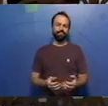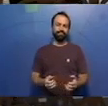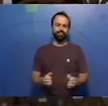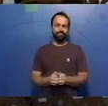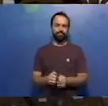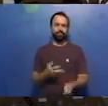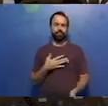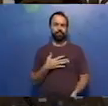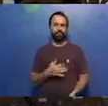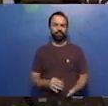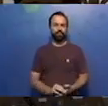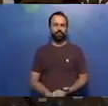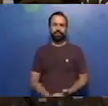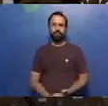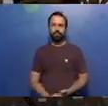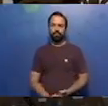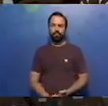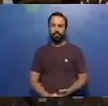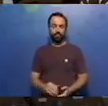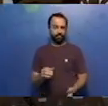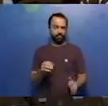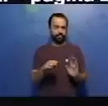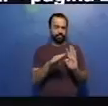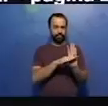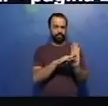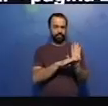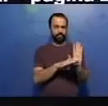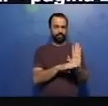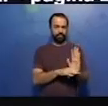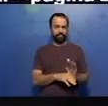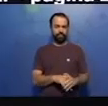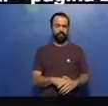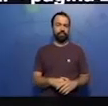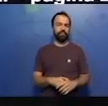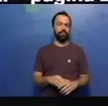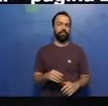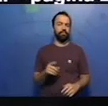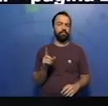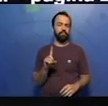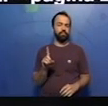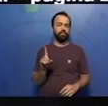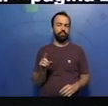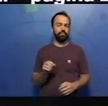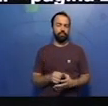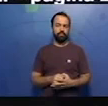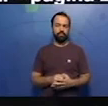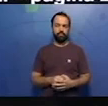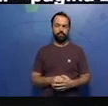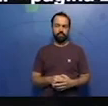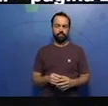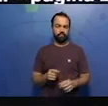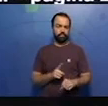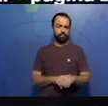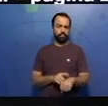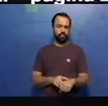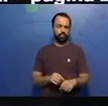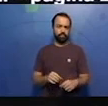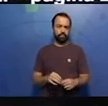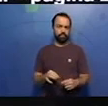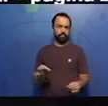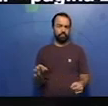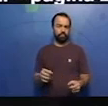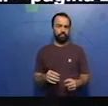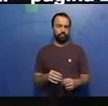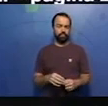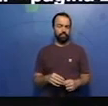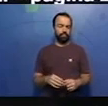comigo. Rotina de hoje. Unidade 11, medir o tempo. Nós vamos trocar ideias,